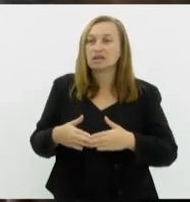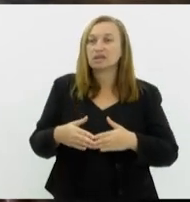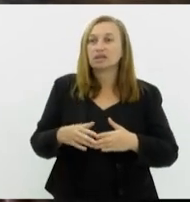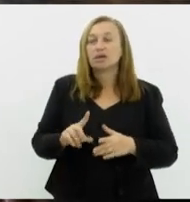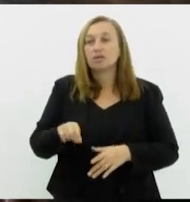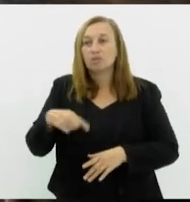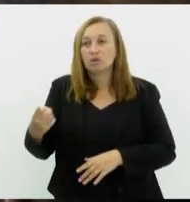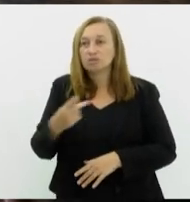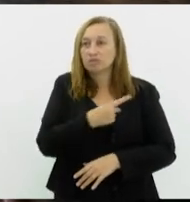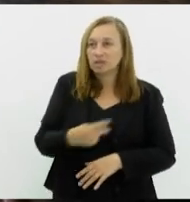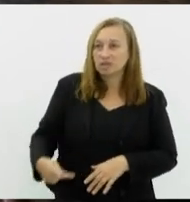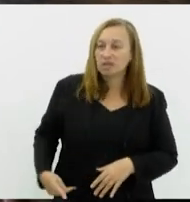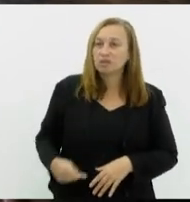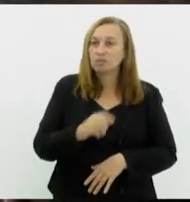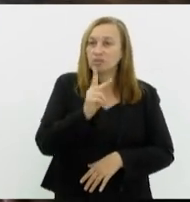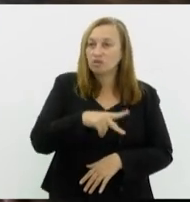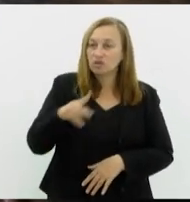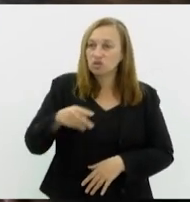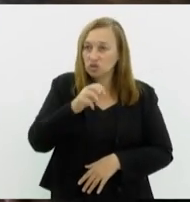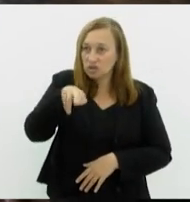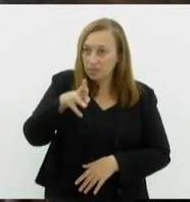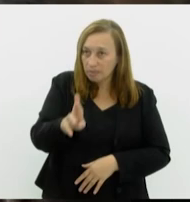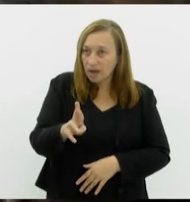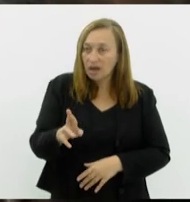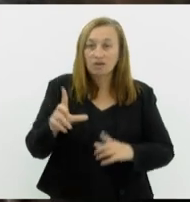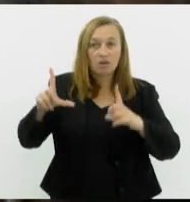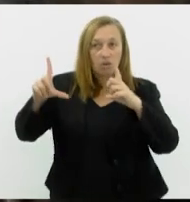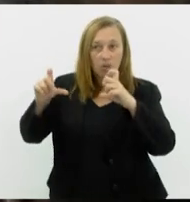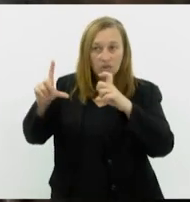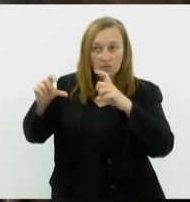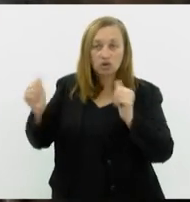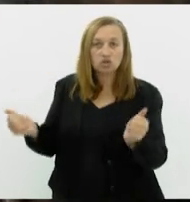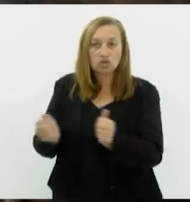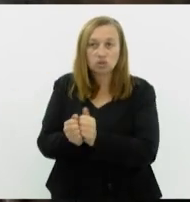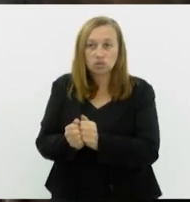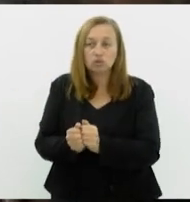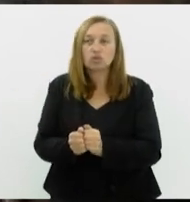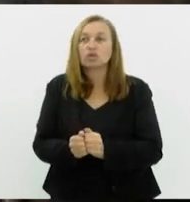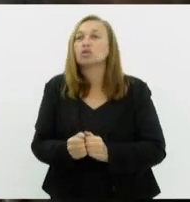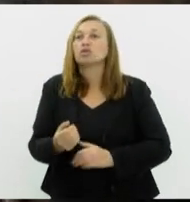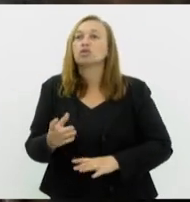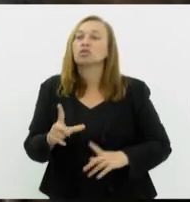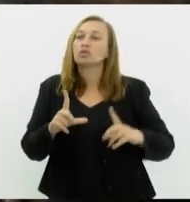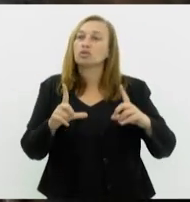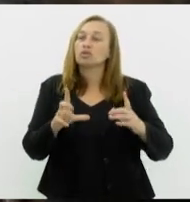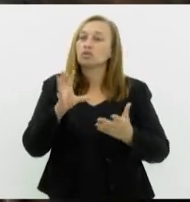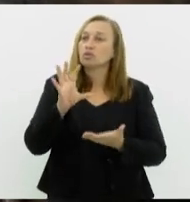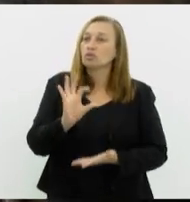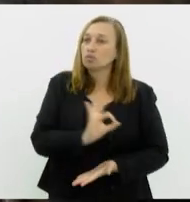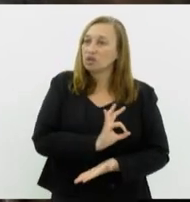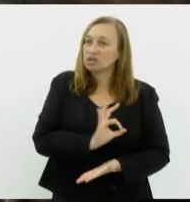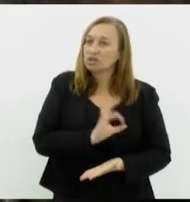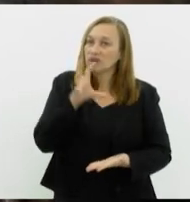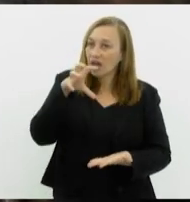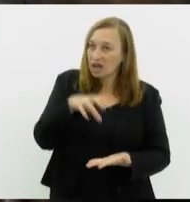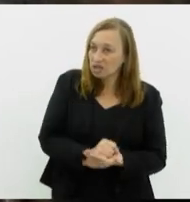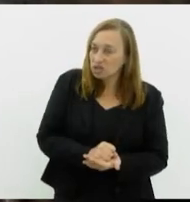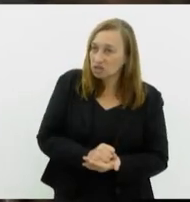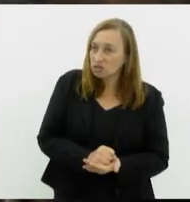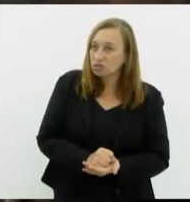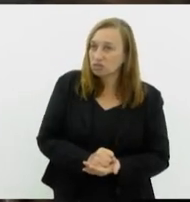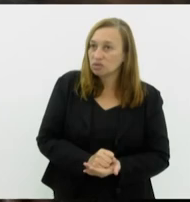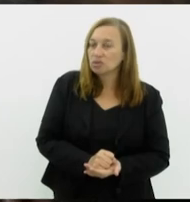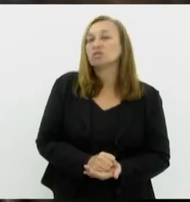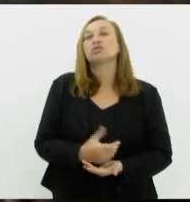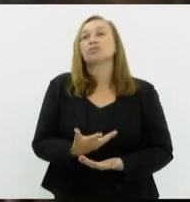próximo presidente, deputado professor Josemar, para fazer uma fotografia aqui com os policiais e ficar o registro do grande feito e que